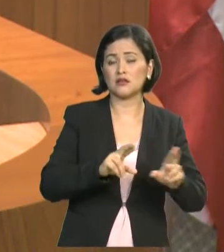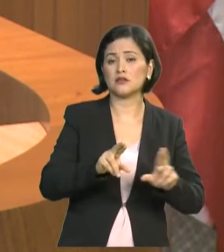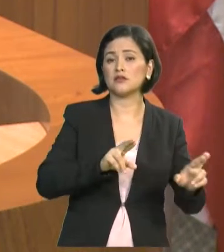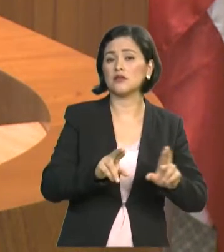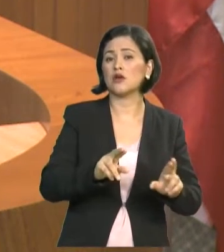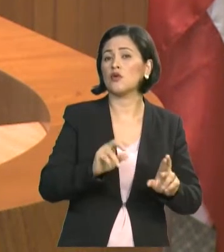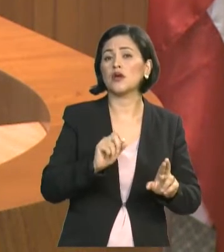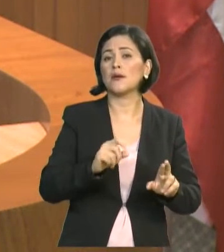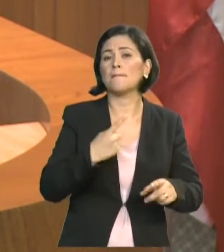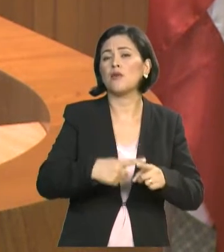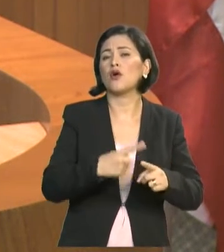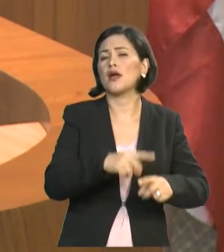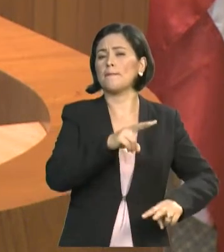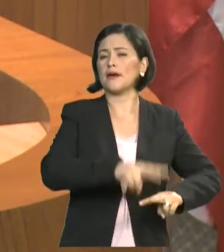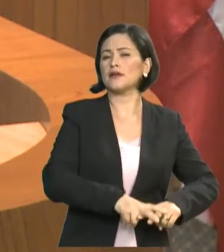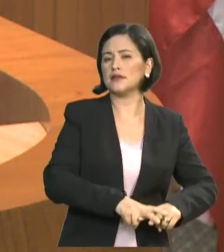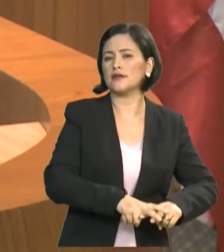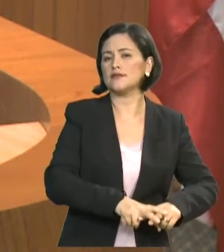devido